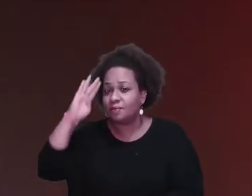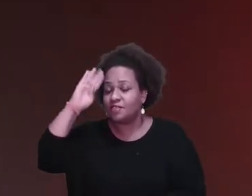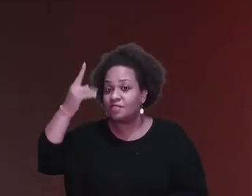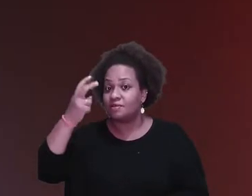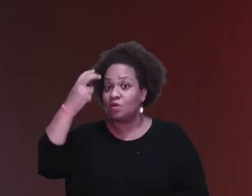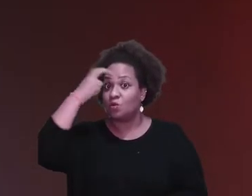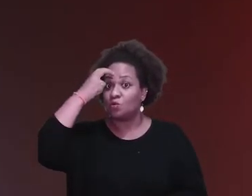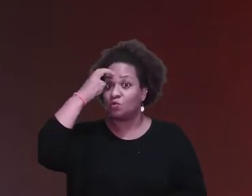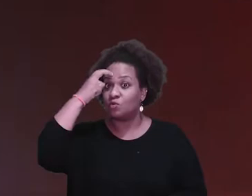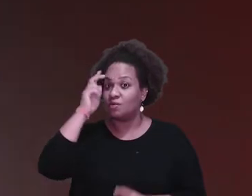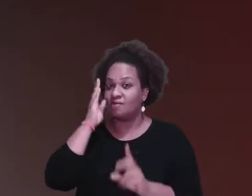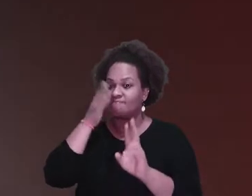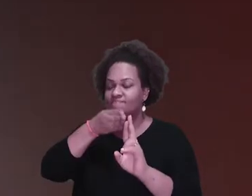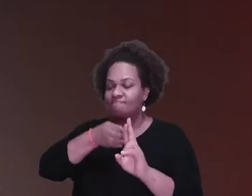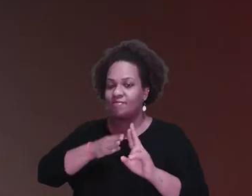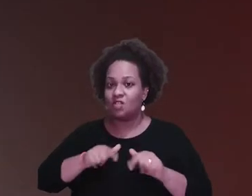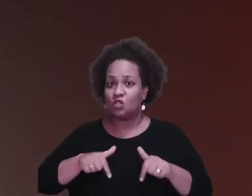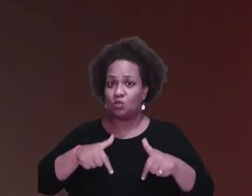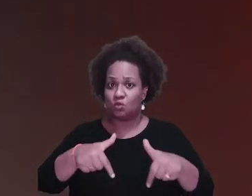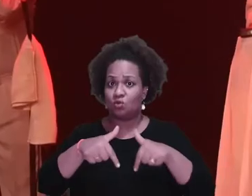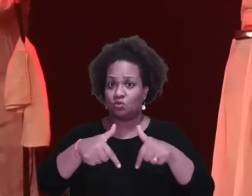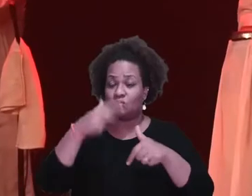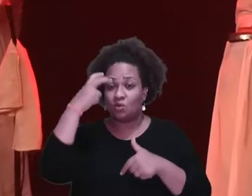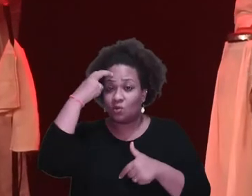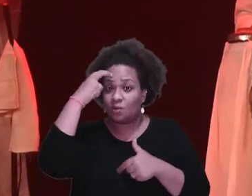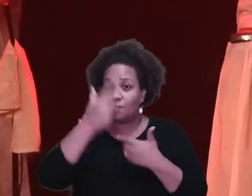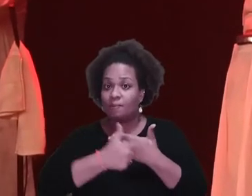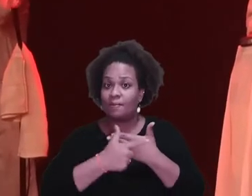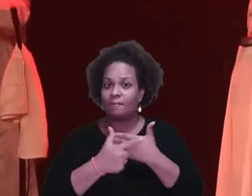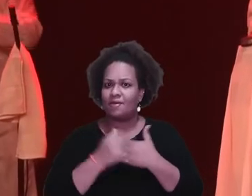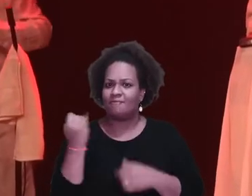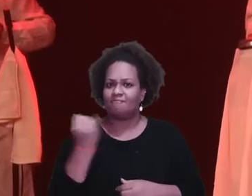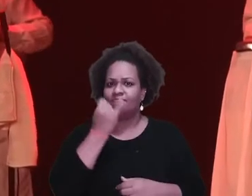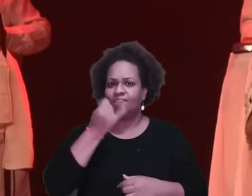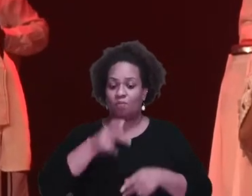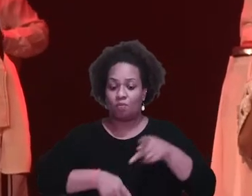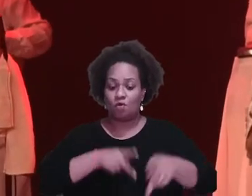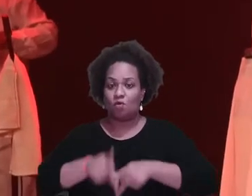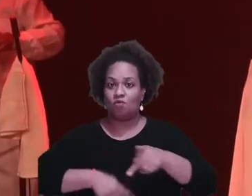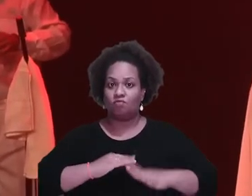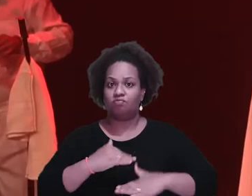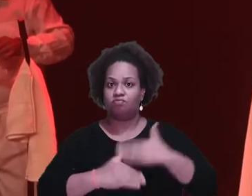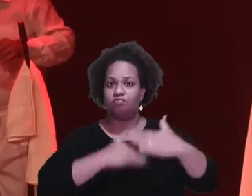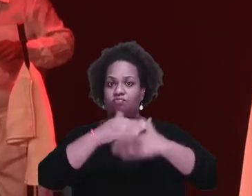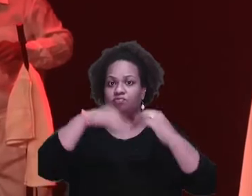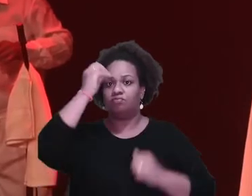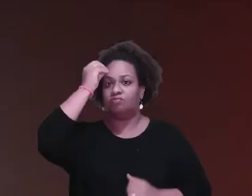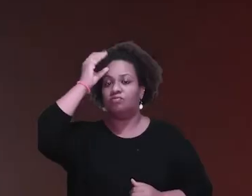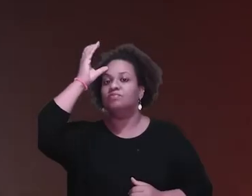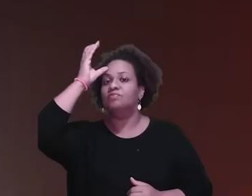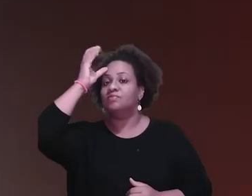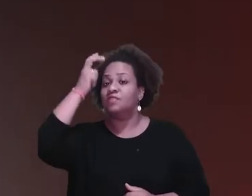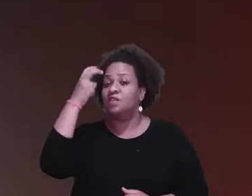colocar a cultura na centralidade das lutas e a cultura tem um papel fundamental na emancipação de um povo